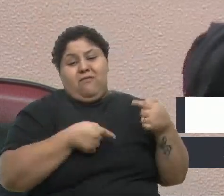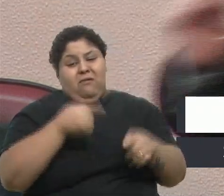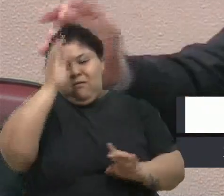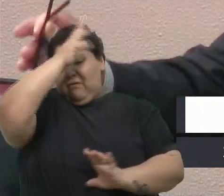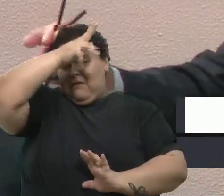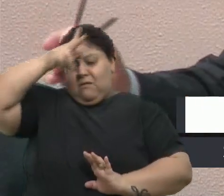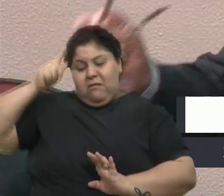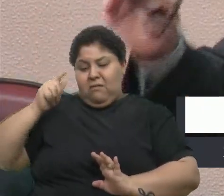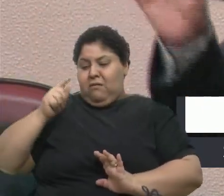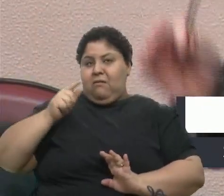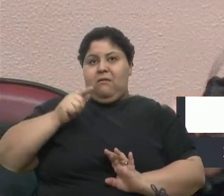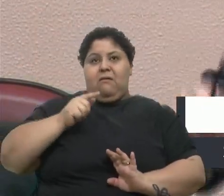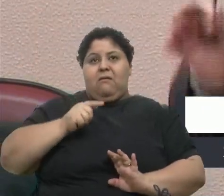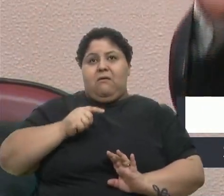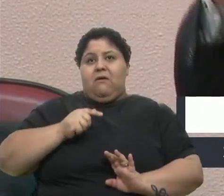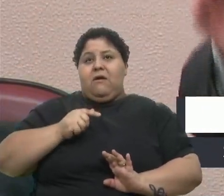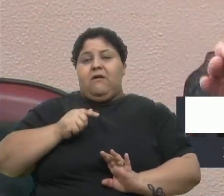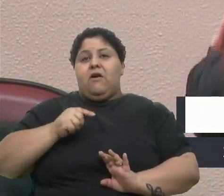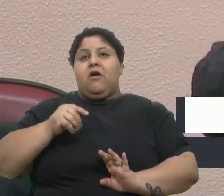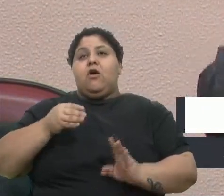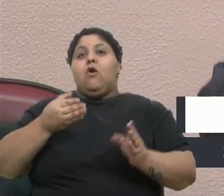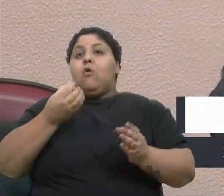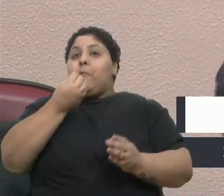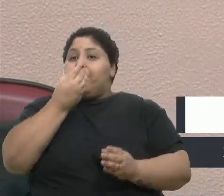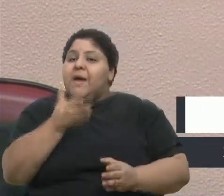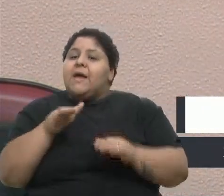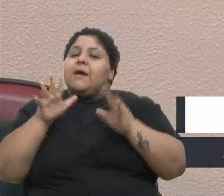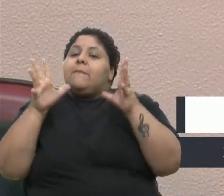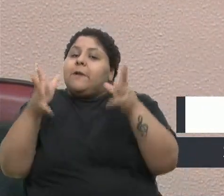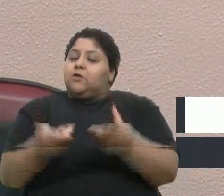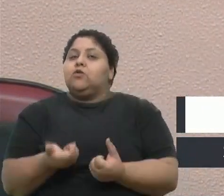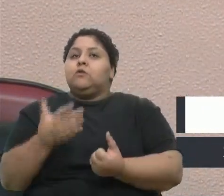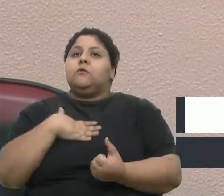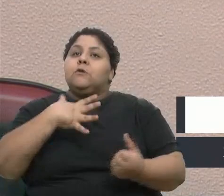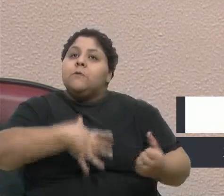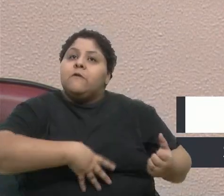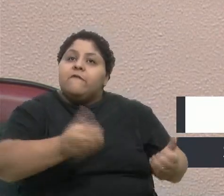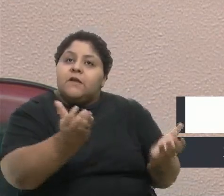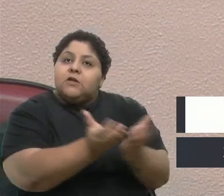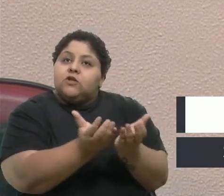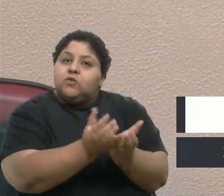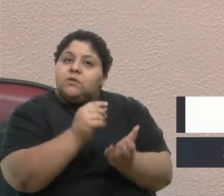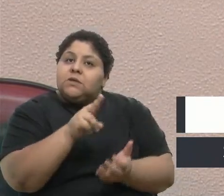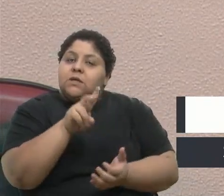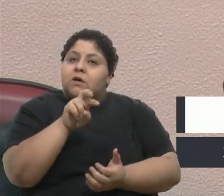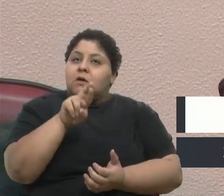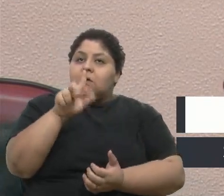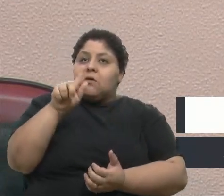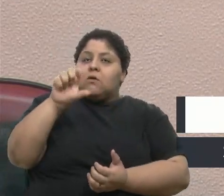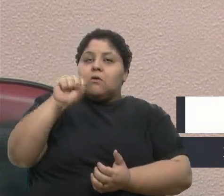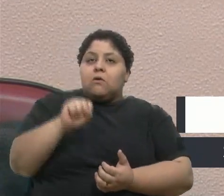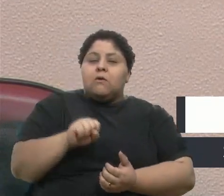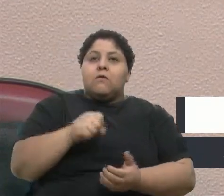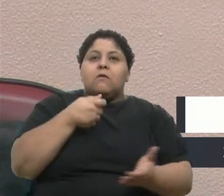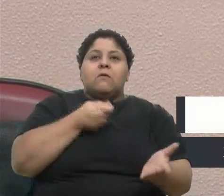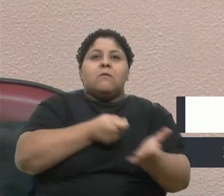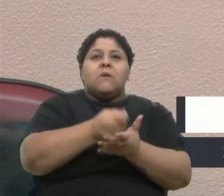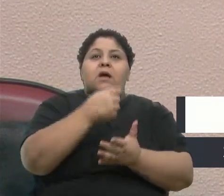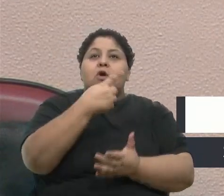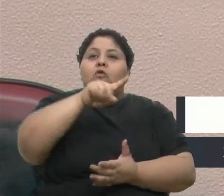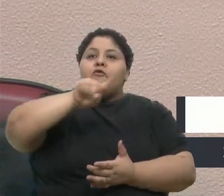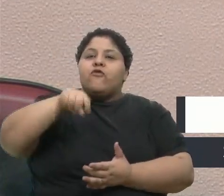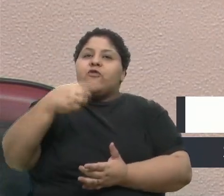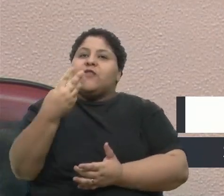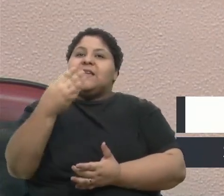de prefeitos, ou seja, o bem comum. Minha filha estuda na URGS, paga R$ 1,34 a alimentação,